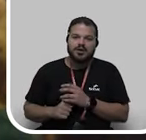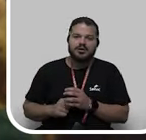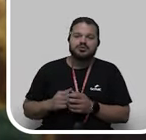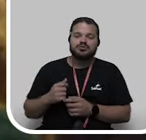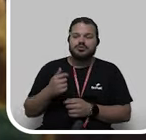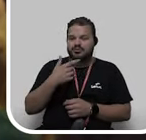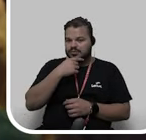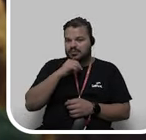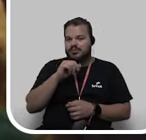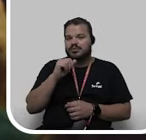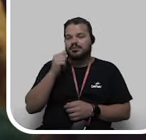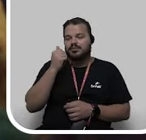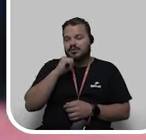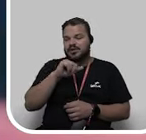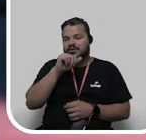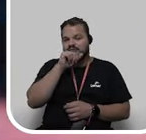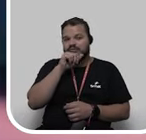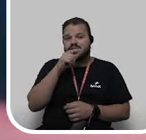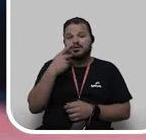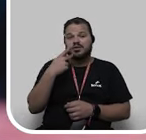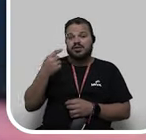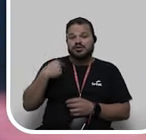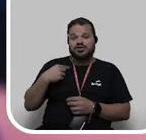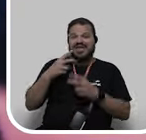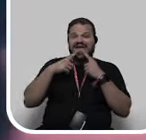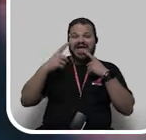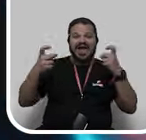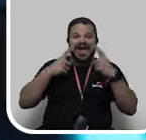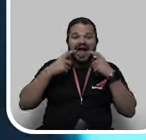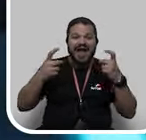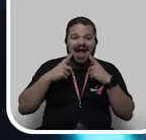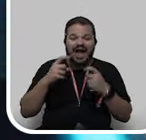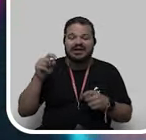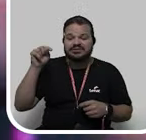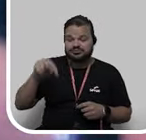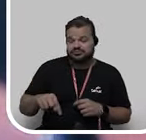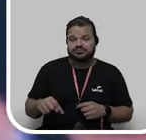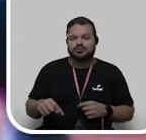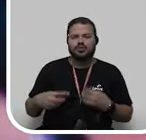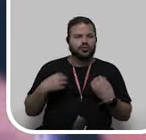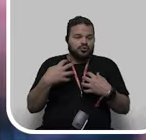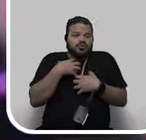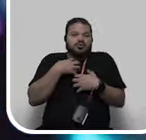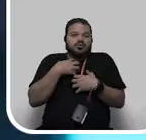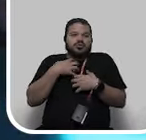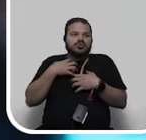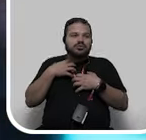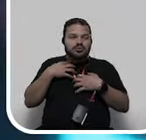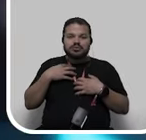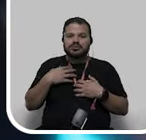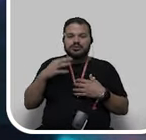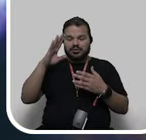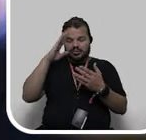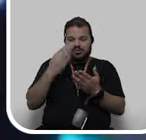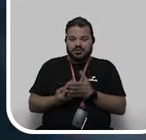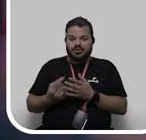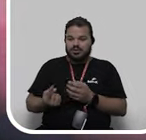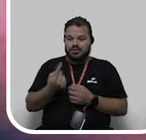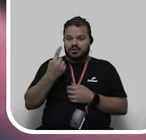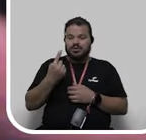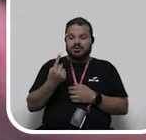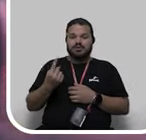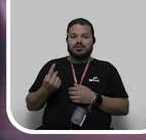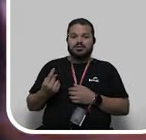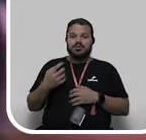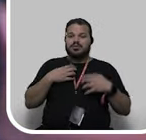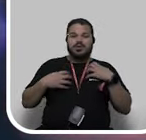alguém gritando do outro lado, e aquilo foi um choque para mim como mãe, que eu acreditei no primeiro momento, falei assim: